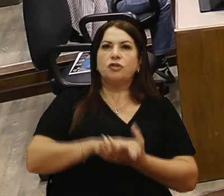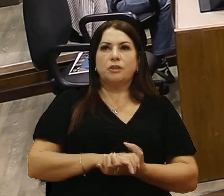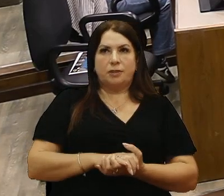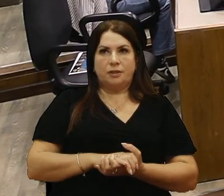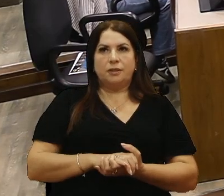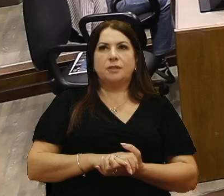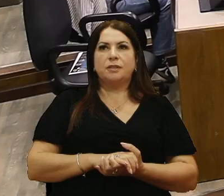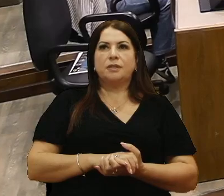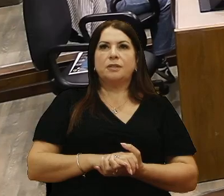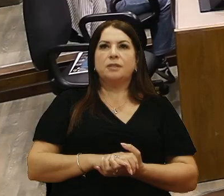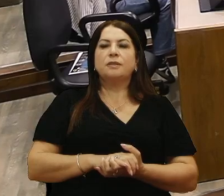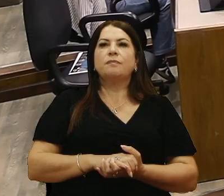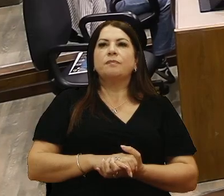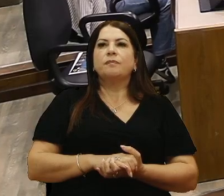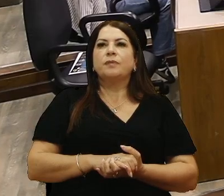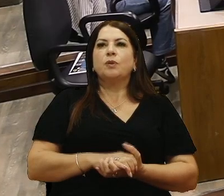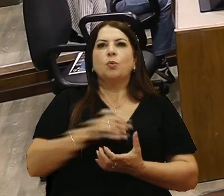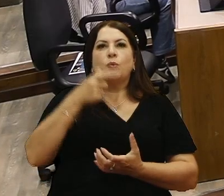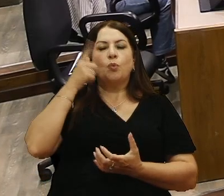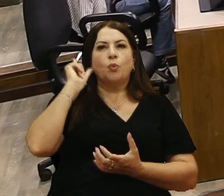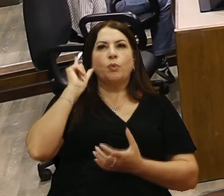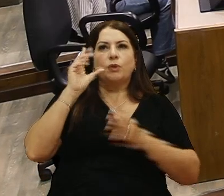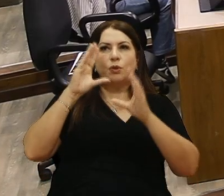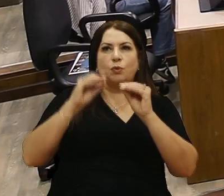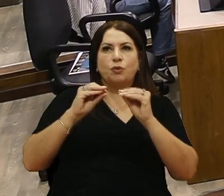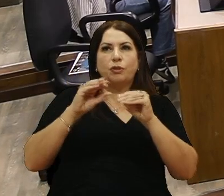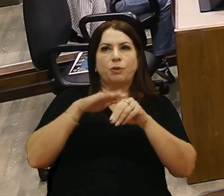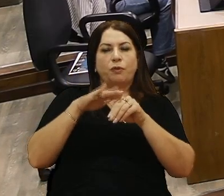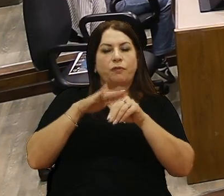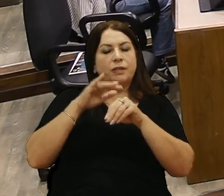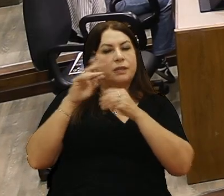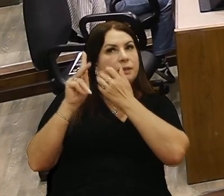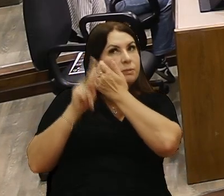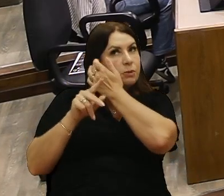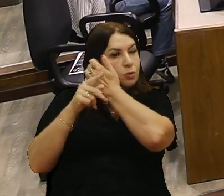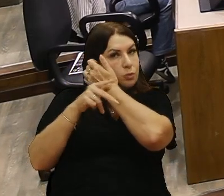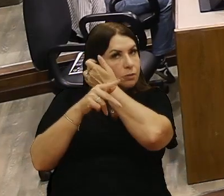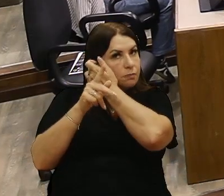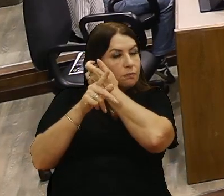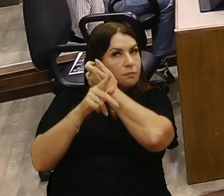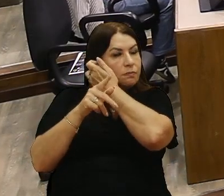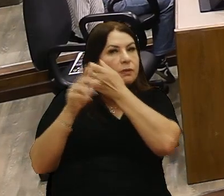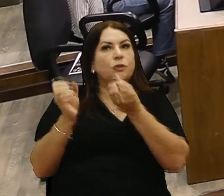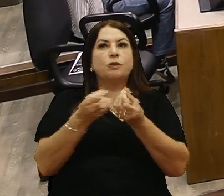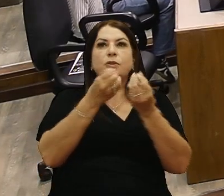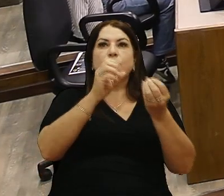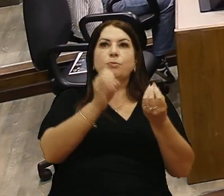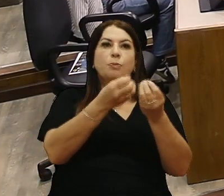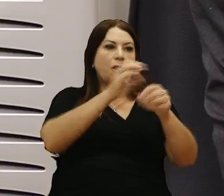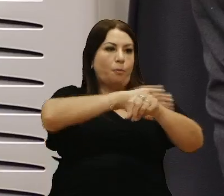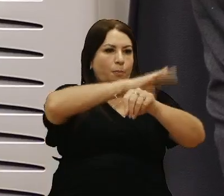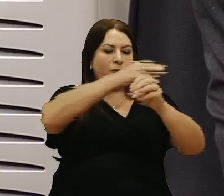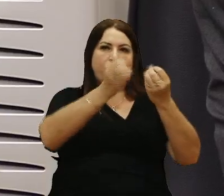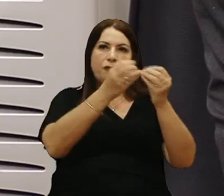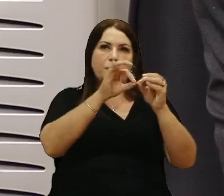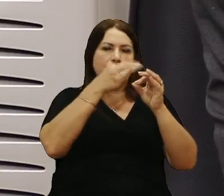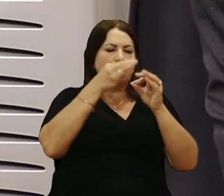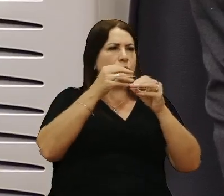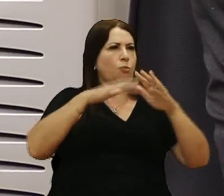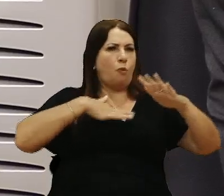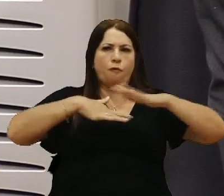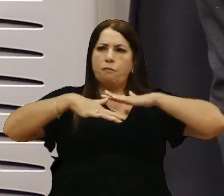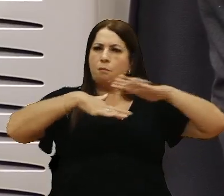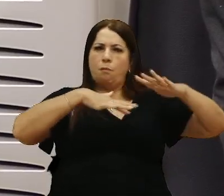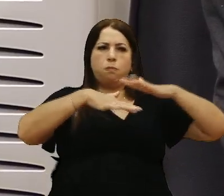nível nacional. Ontem estive à noite, inclusive conversei com a estimada pessoa lá nos pavilhões. Um movimento grandioso de